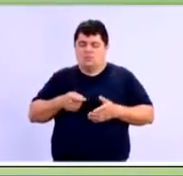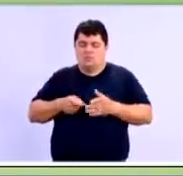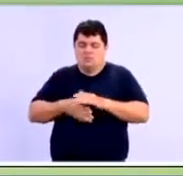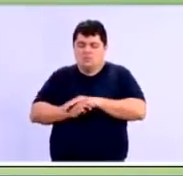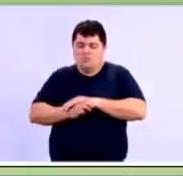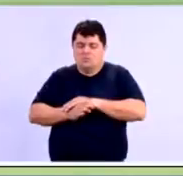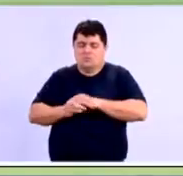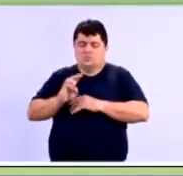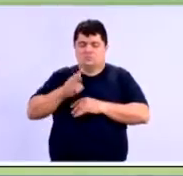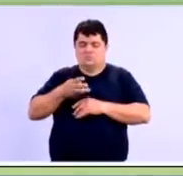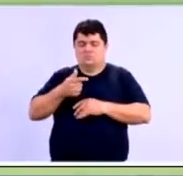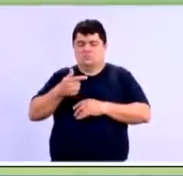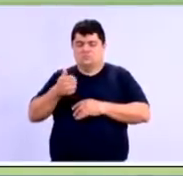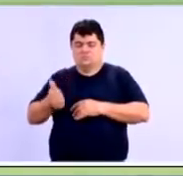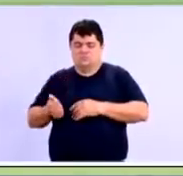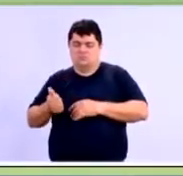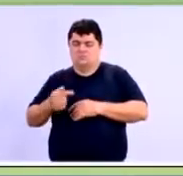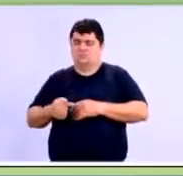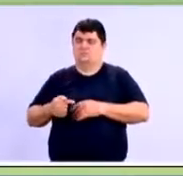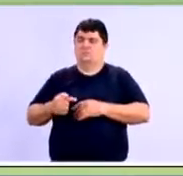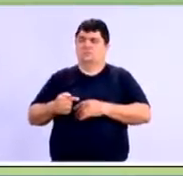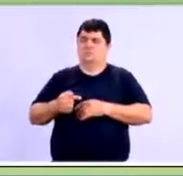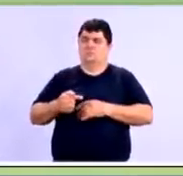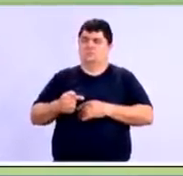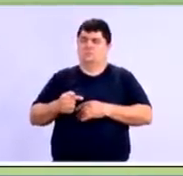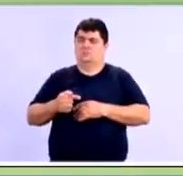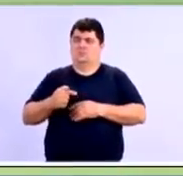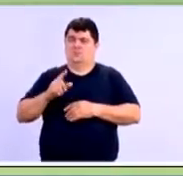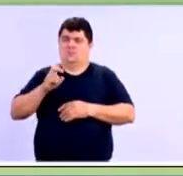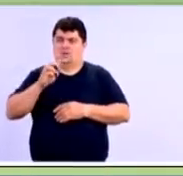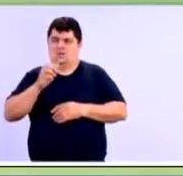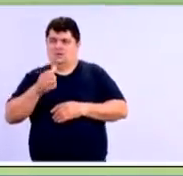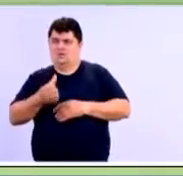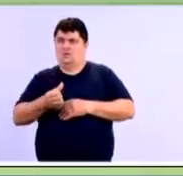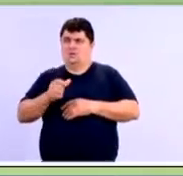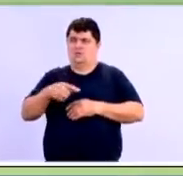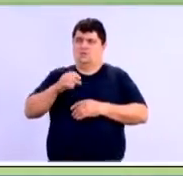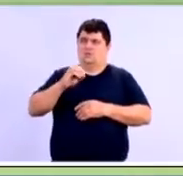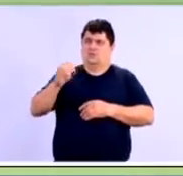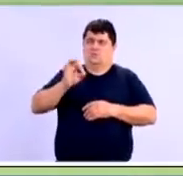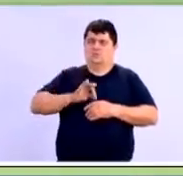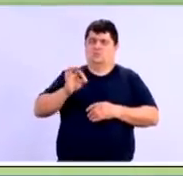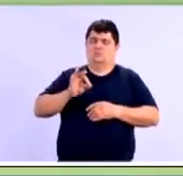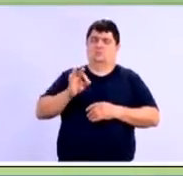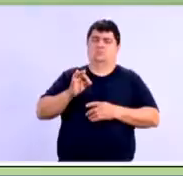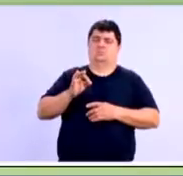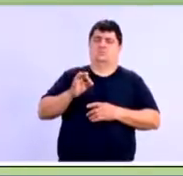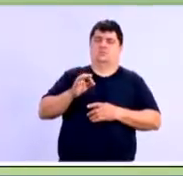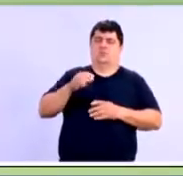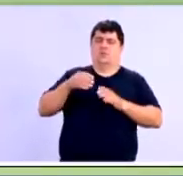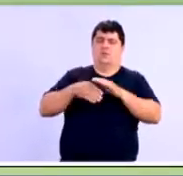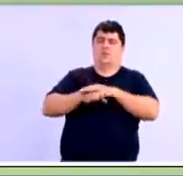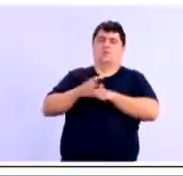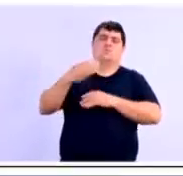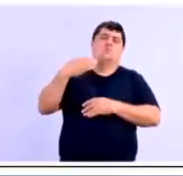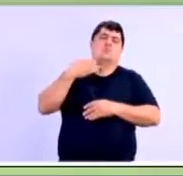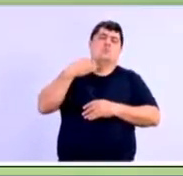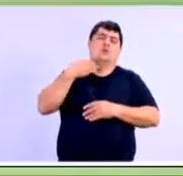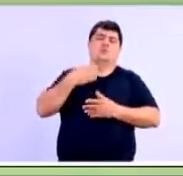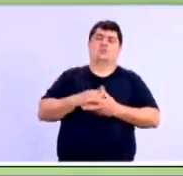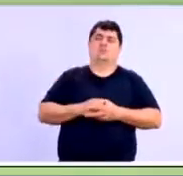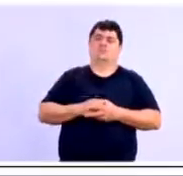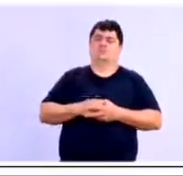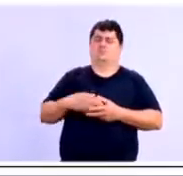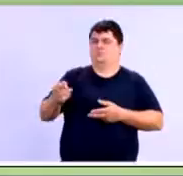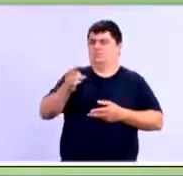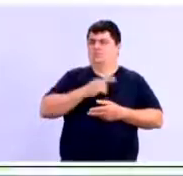deu 3,17. Mesma informação. 6% em média poupança ou outro tipo de aplicação. Então essa rendeu minha empresa. Poxa, o